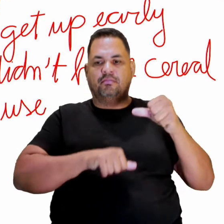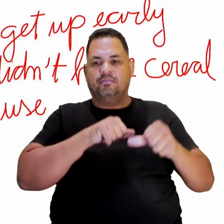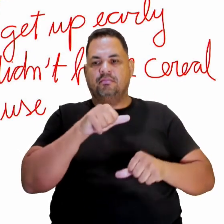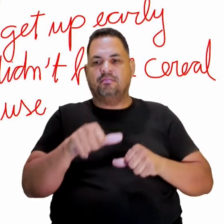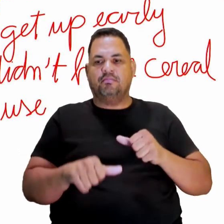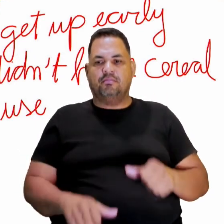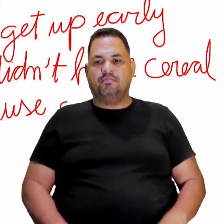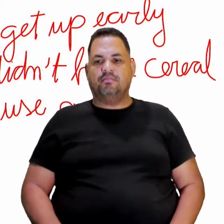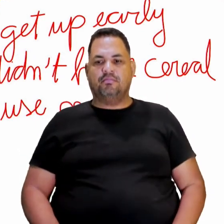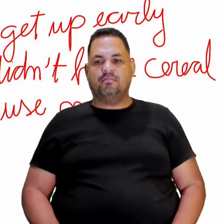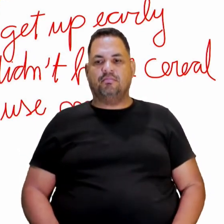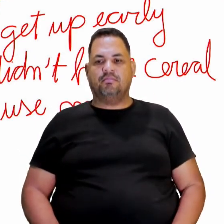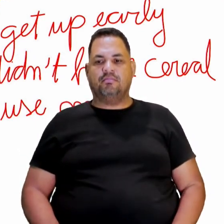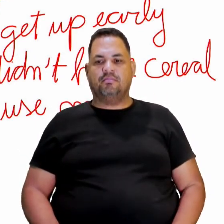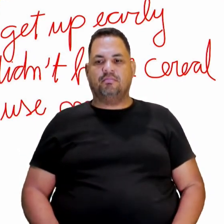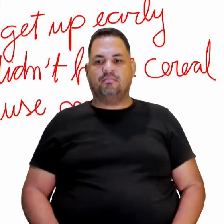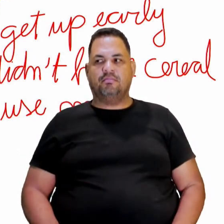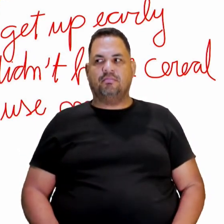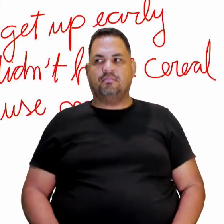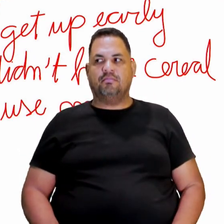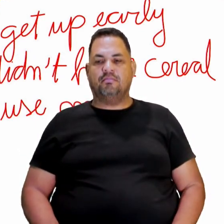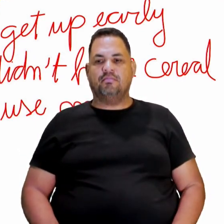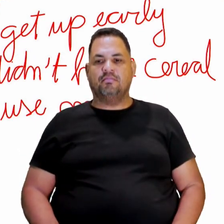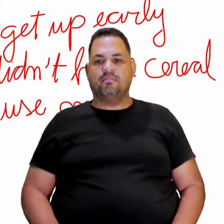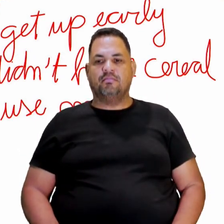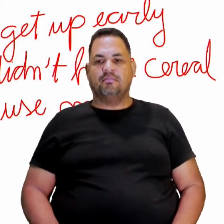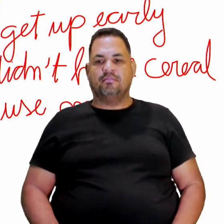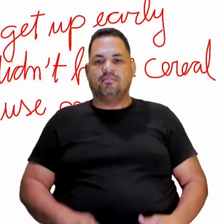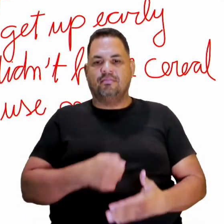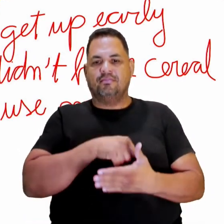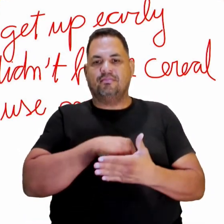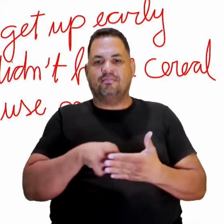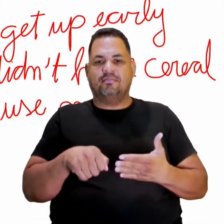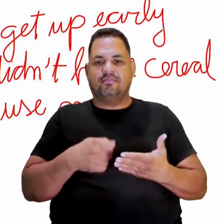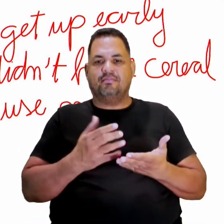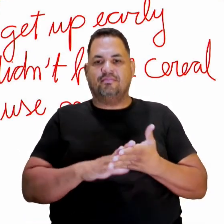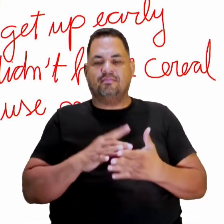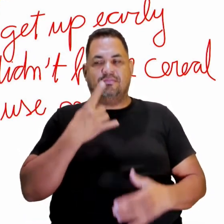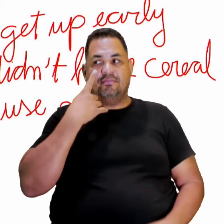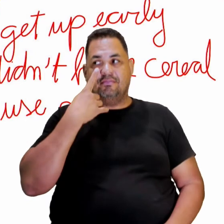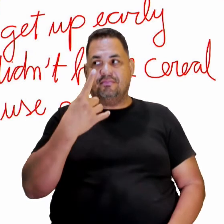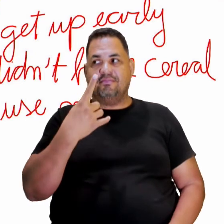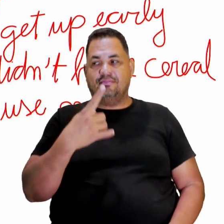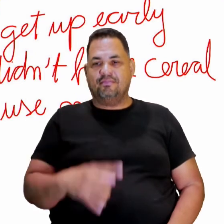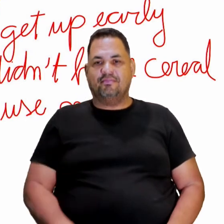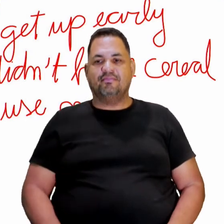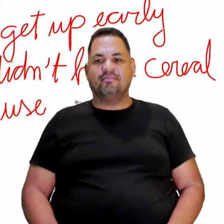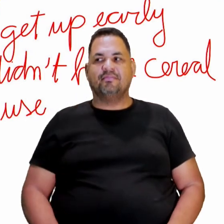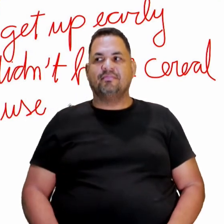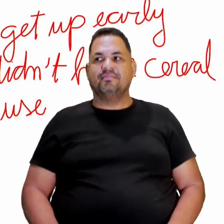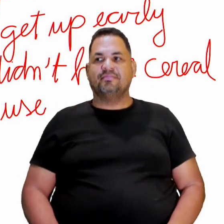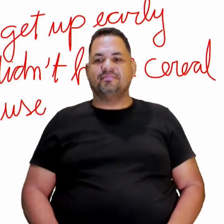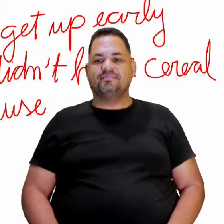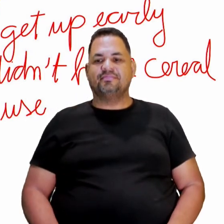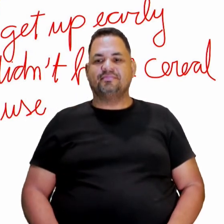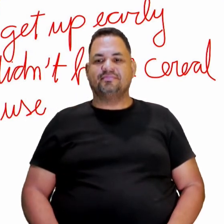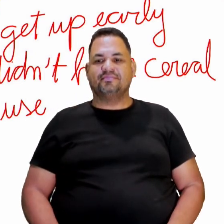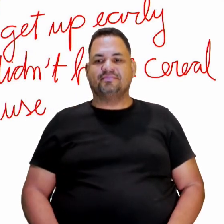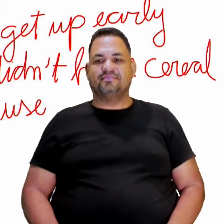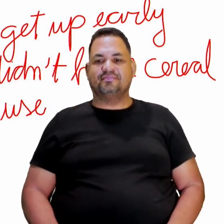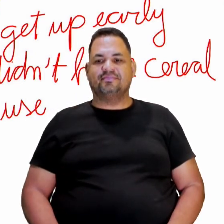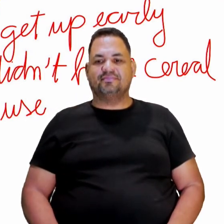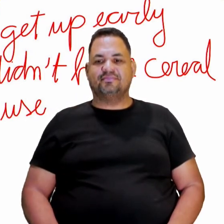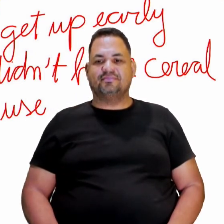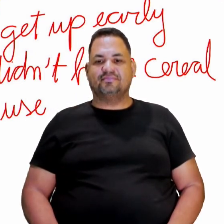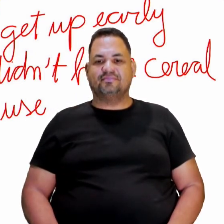didn't use my... Opa, eu tô escrevendo no meu... Agora que eu tô vendo que tô escrevendo no meu intérprete, tadinho. Tem I didn't use,